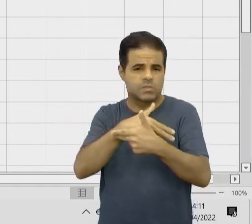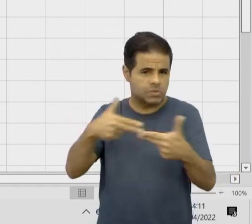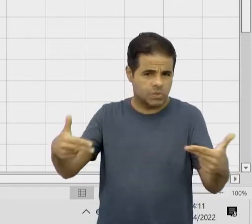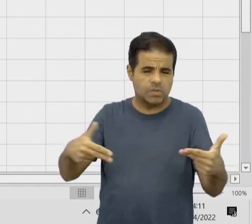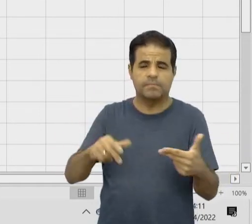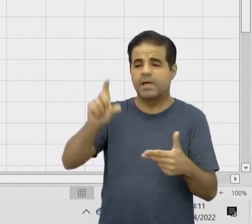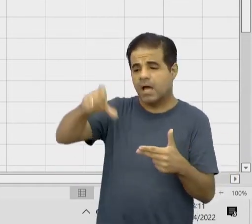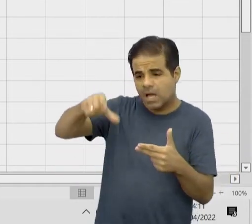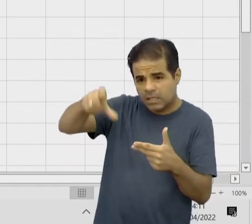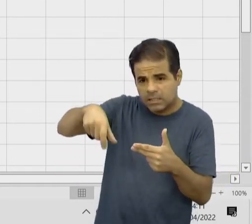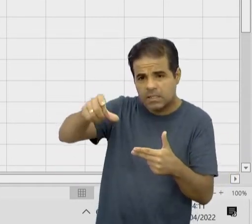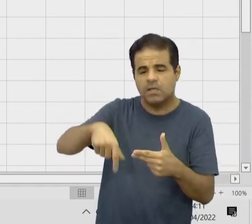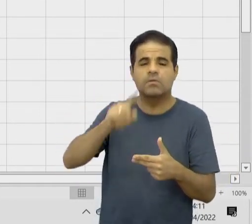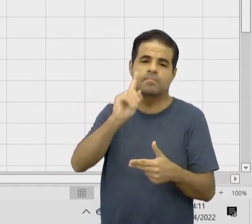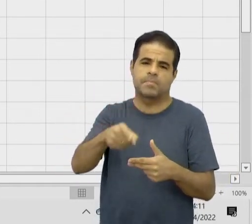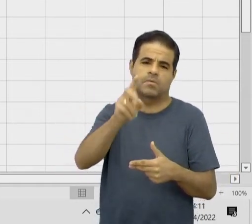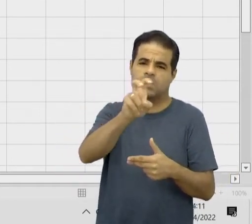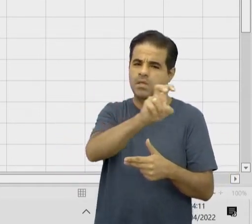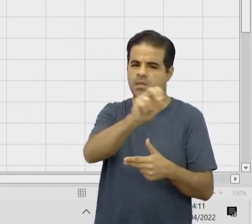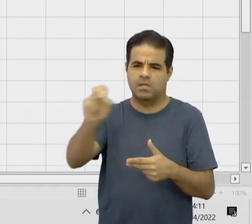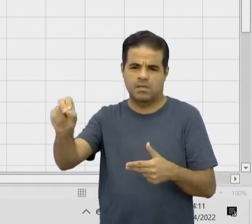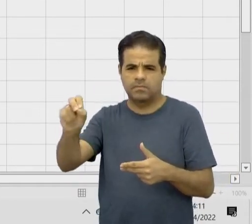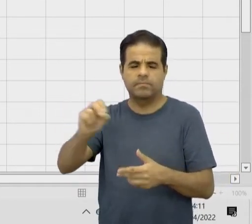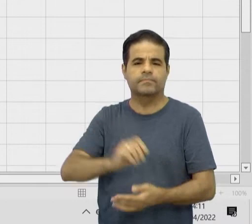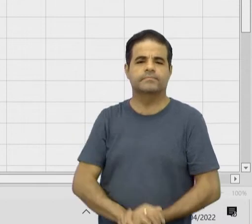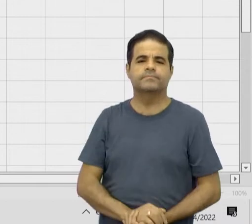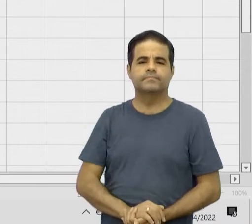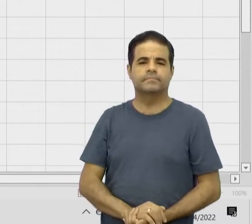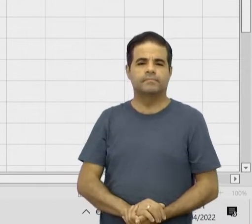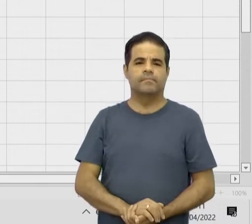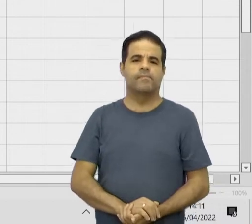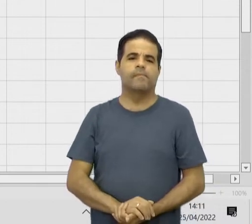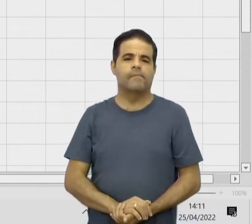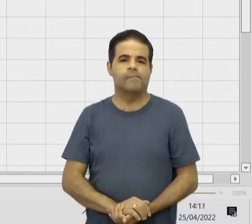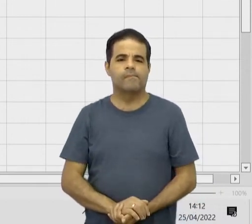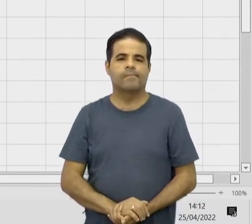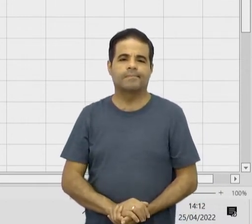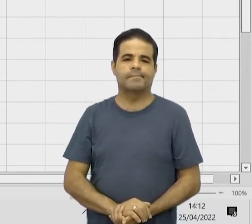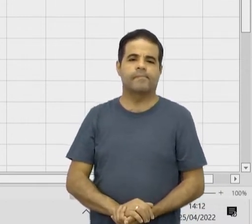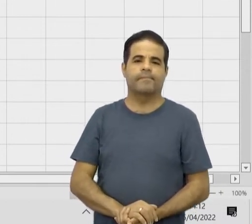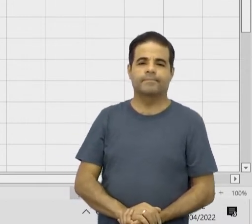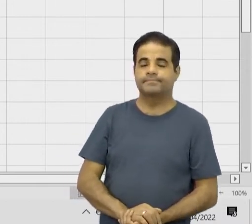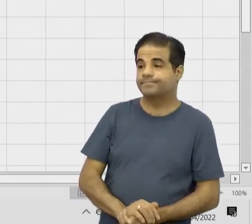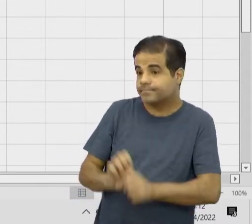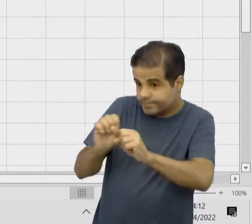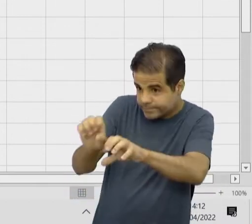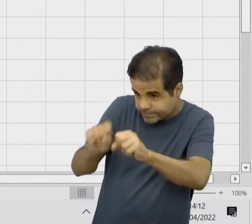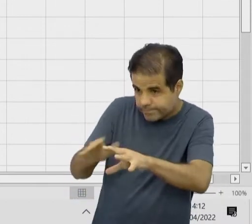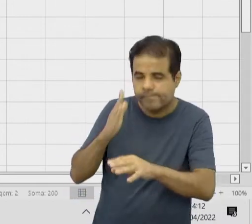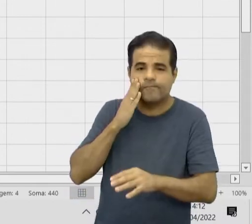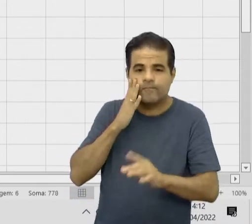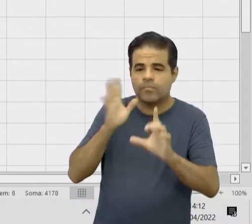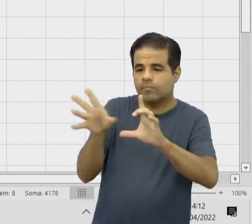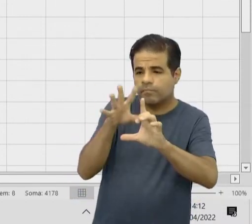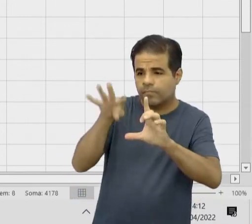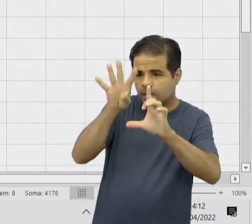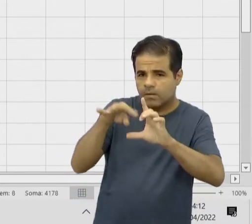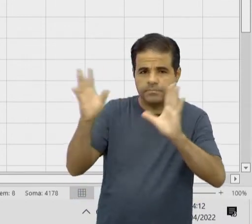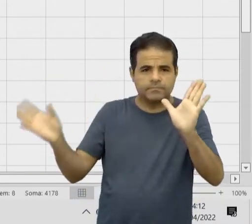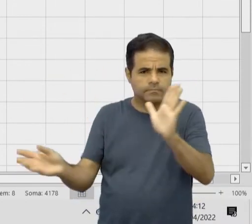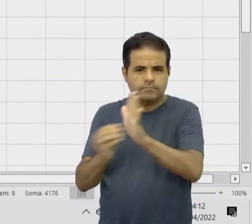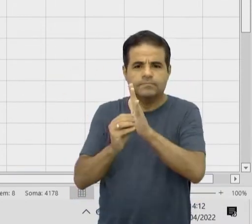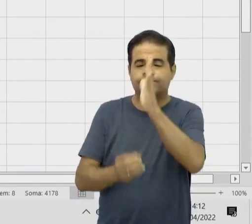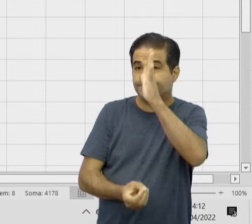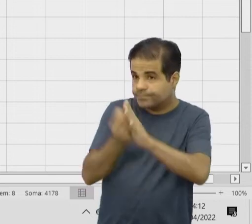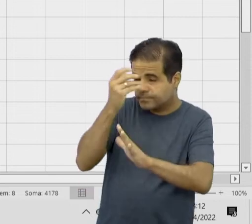para o cartão, 1.500. 1.500. Então, aí, Silene, eu ensinei, não sei quanto você sabe de Excel, eu ensinei eles